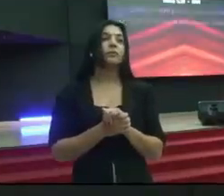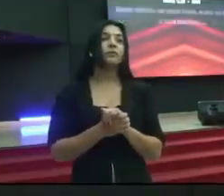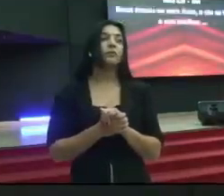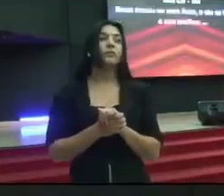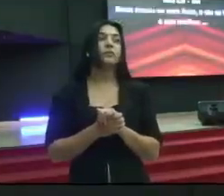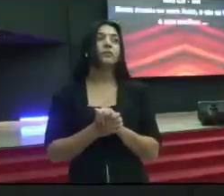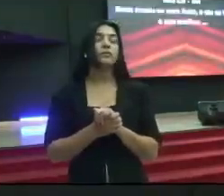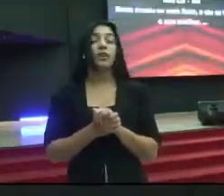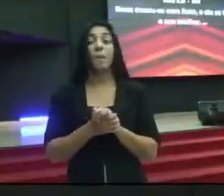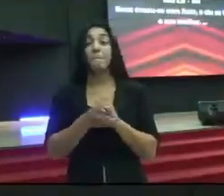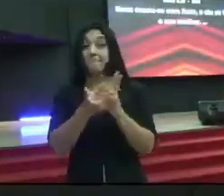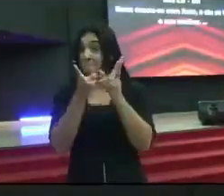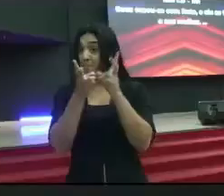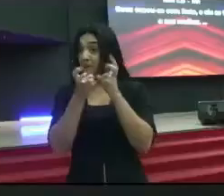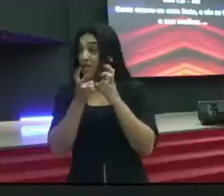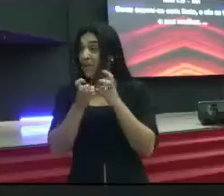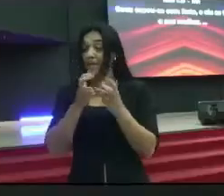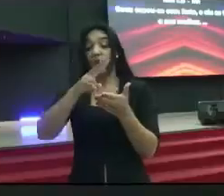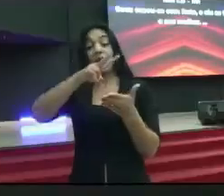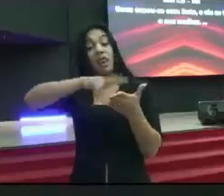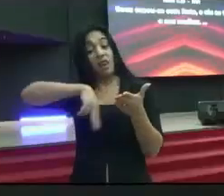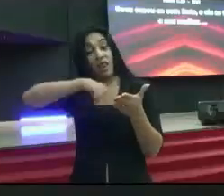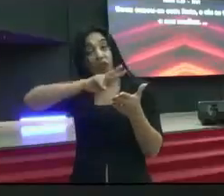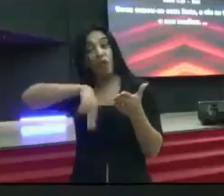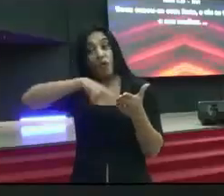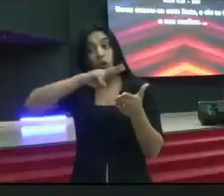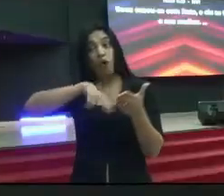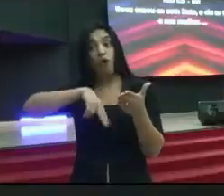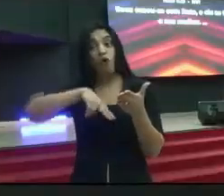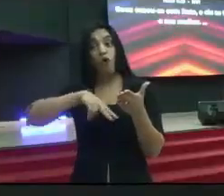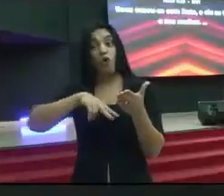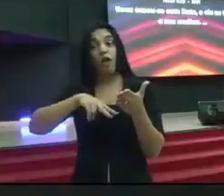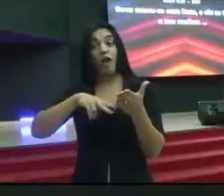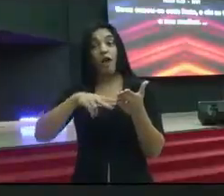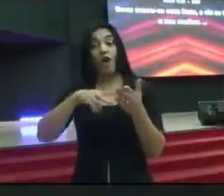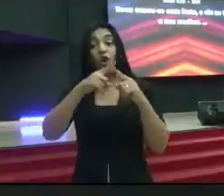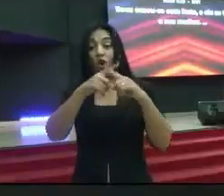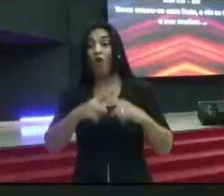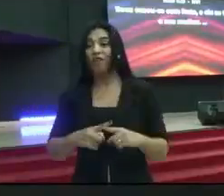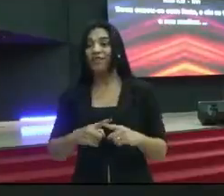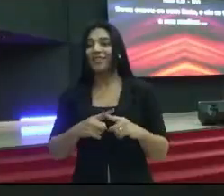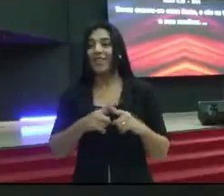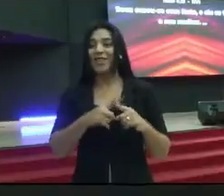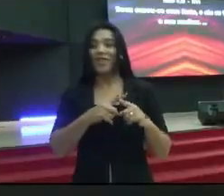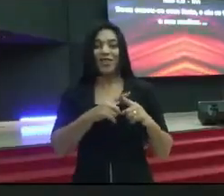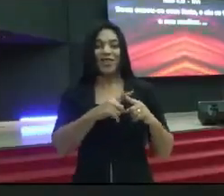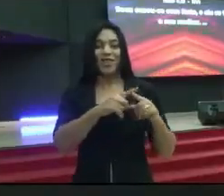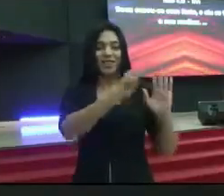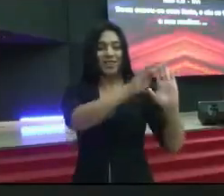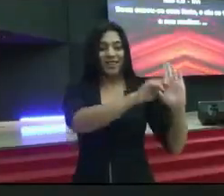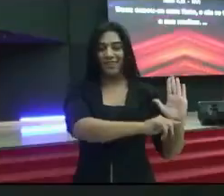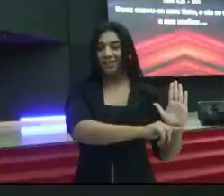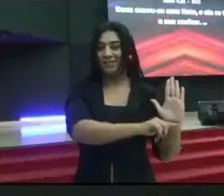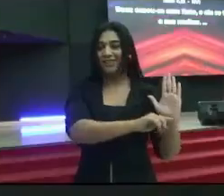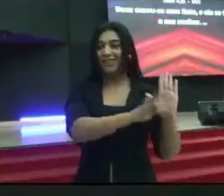Você vai perceber nessa leitura o contraste entre esses 2 textos.